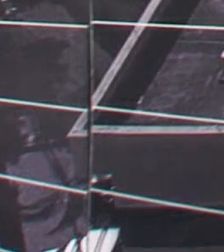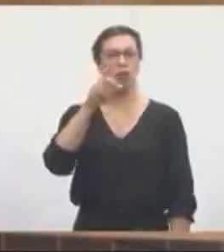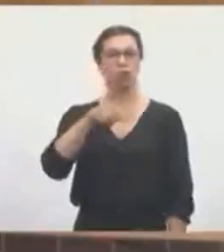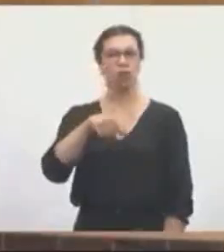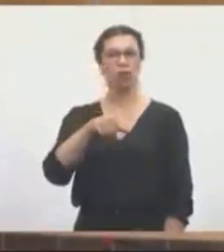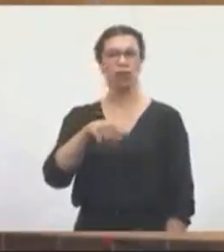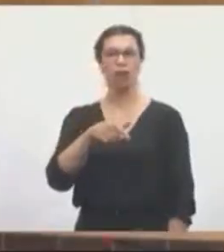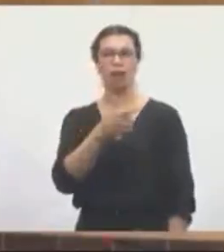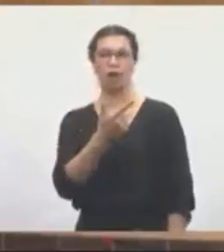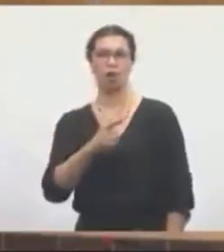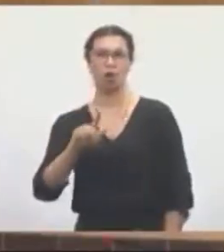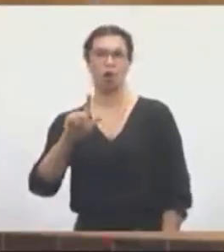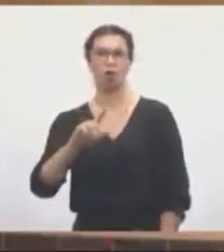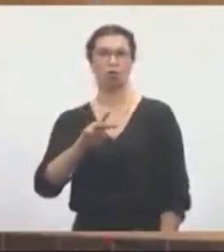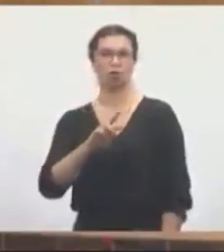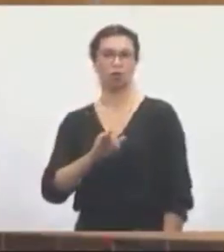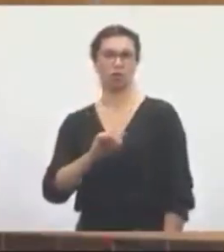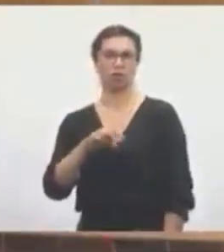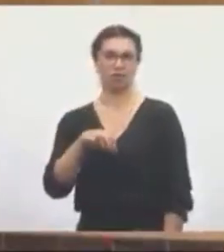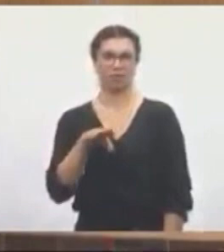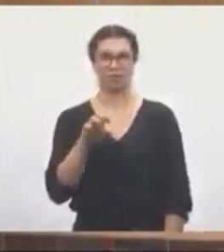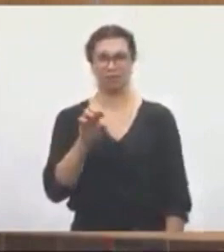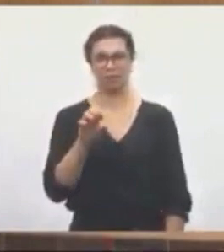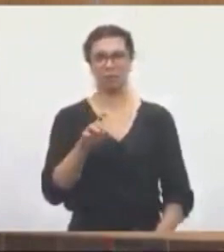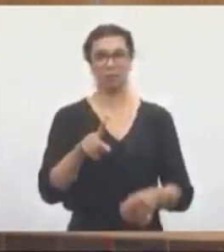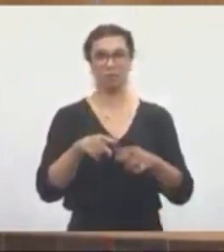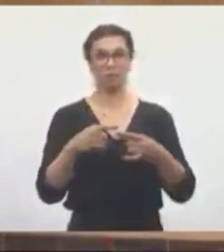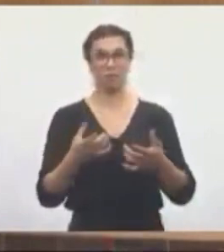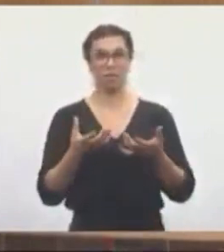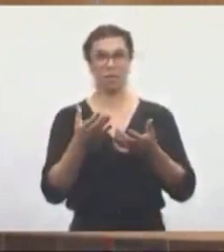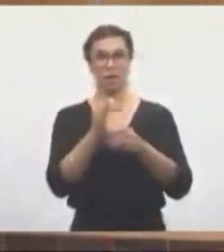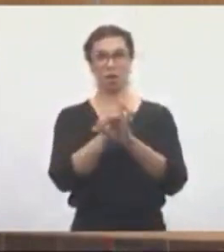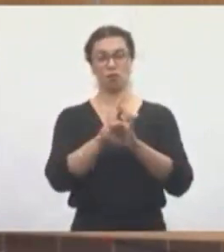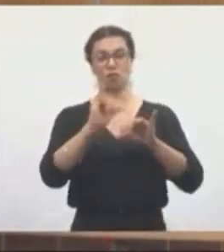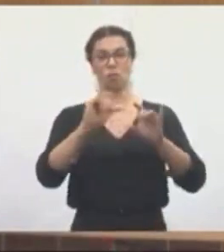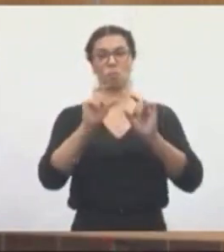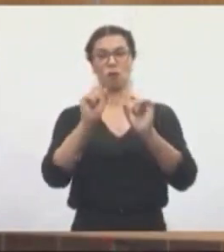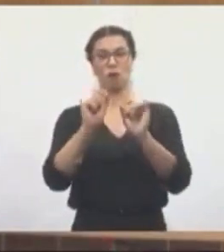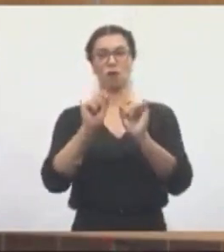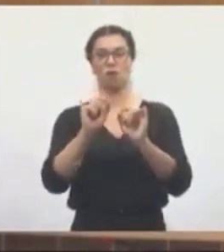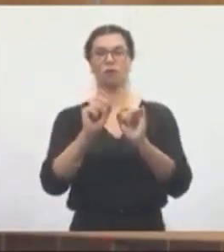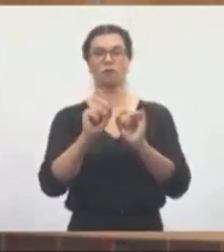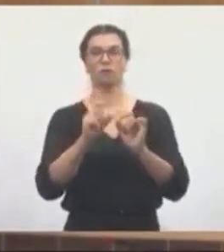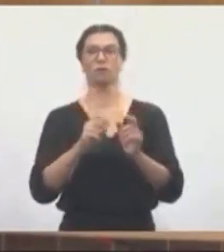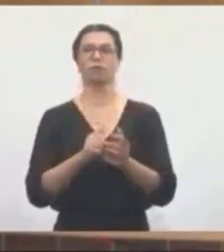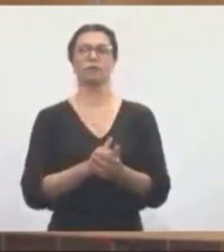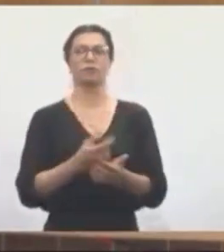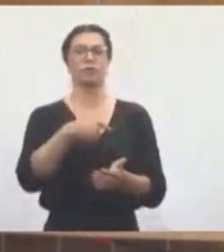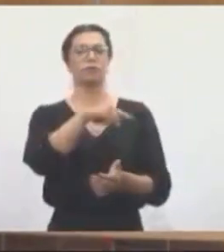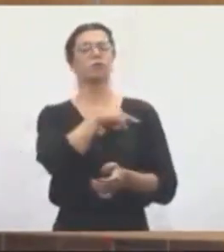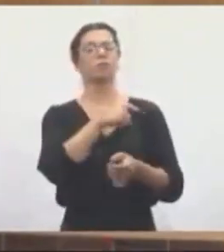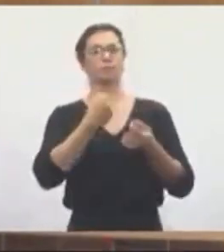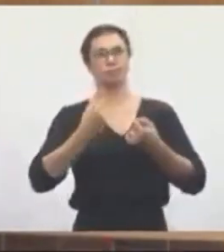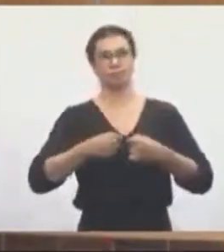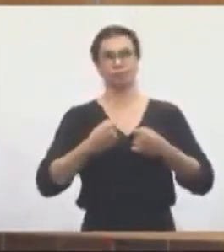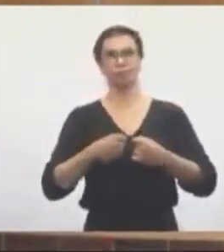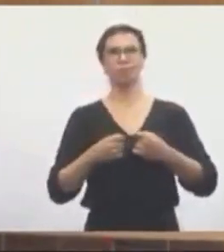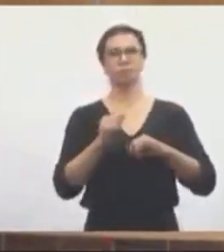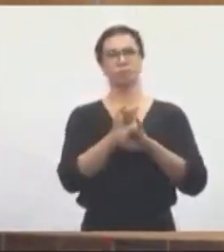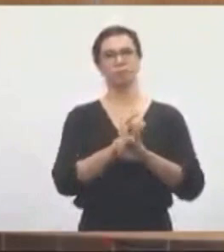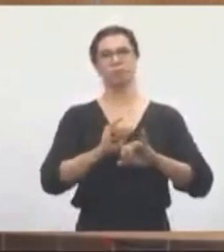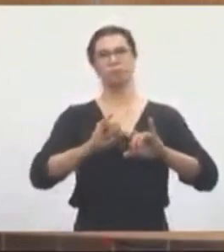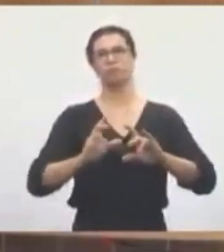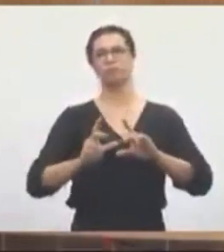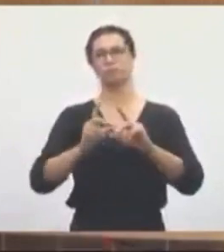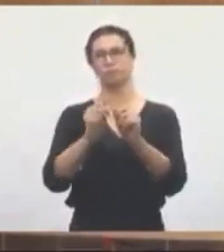Veja. Mais do que a gente falar em formar até atletas de alto rendimento, a gente tem que formar cidadão.